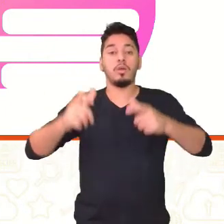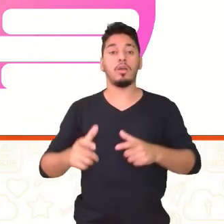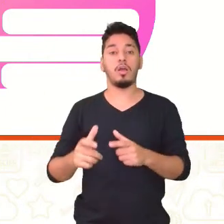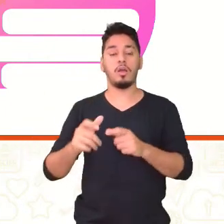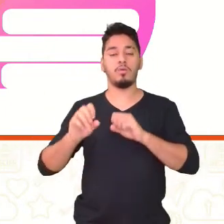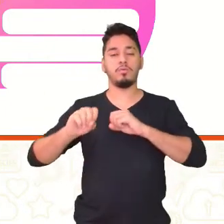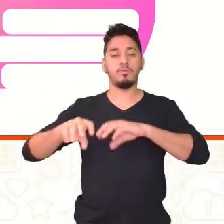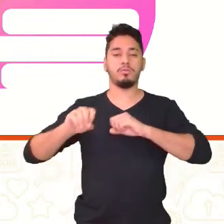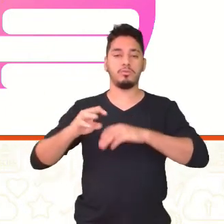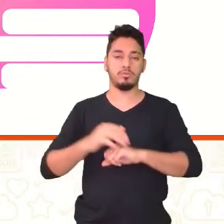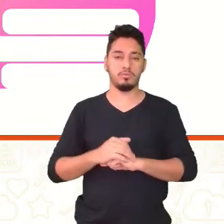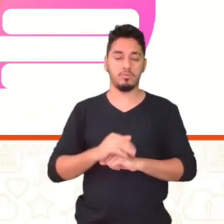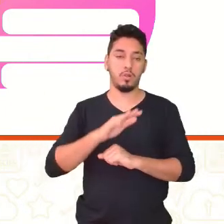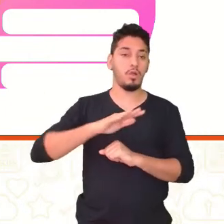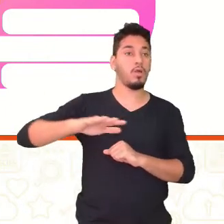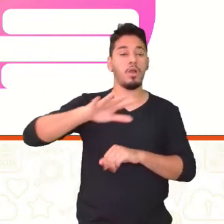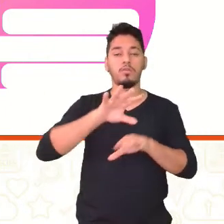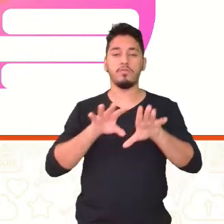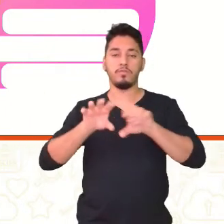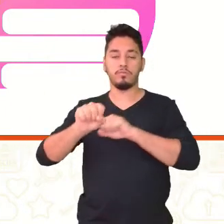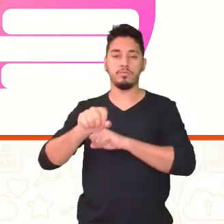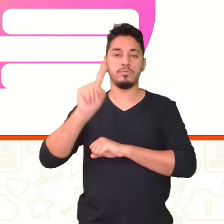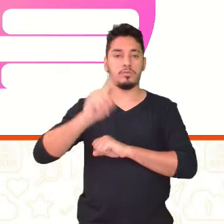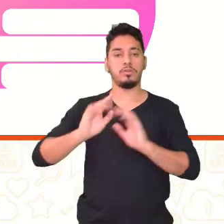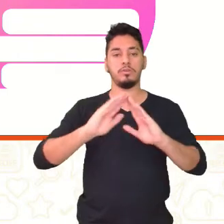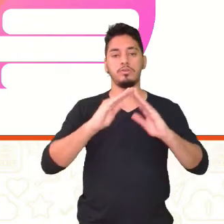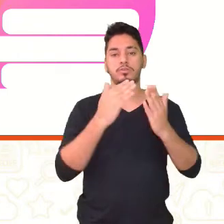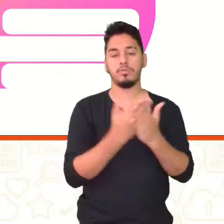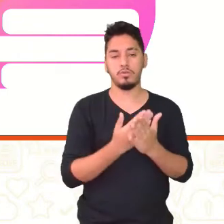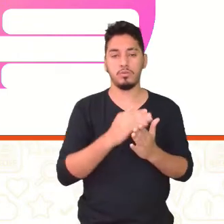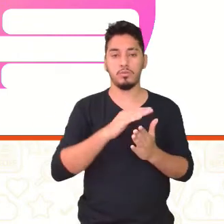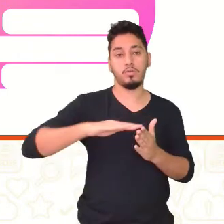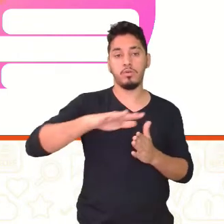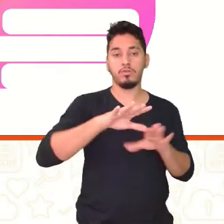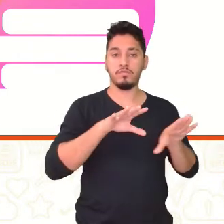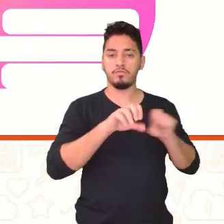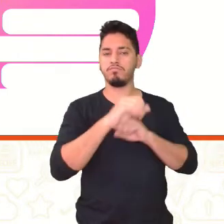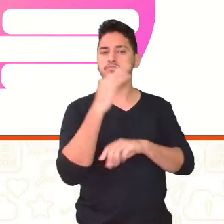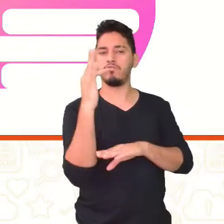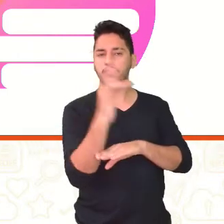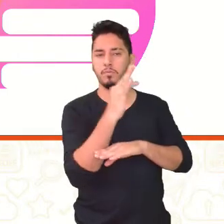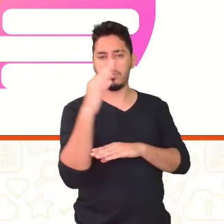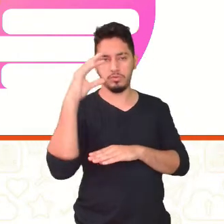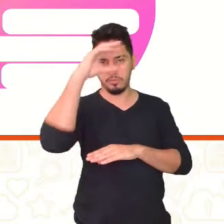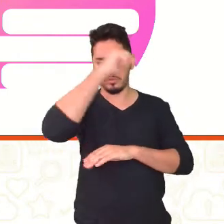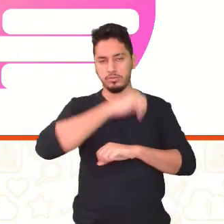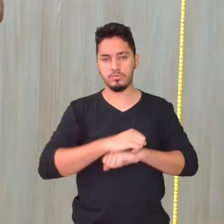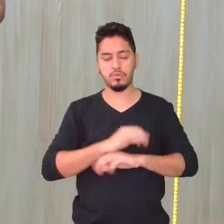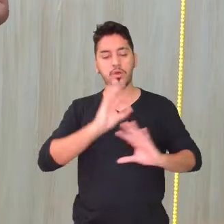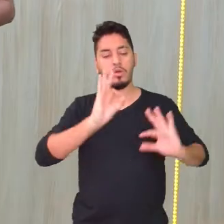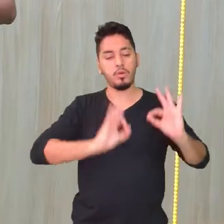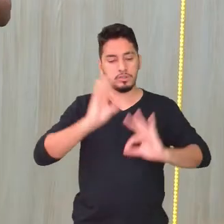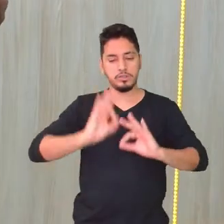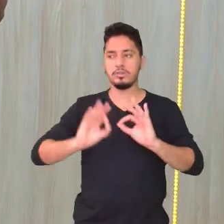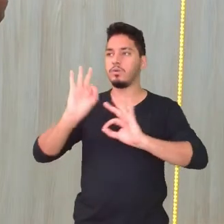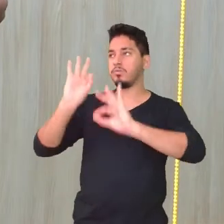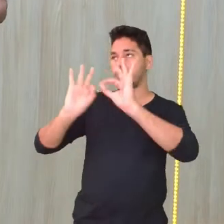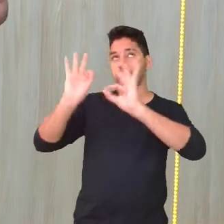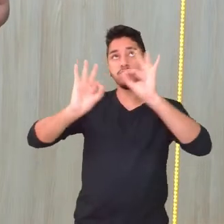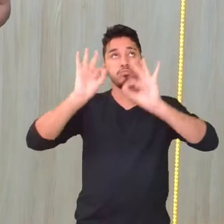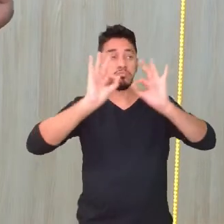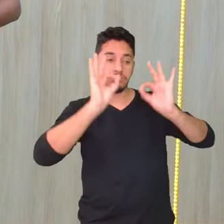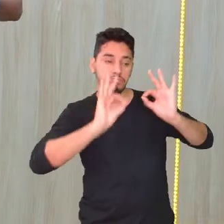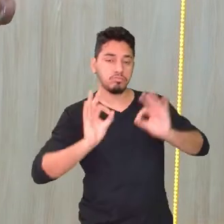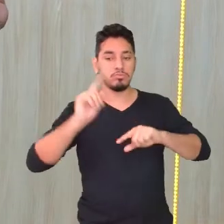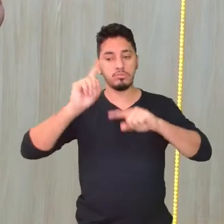esse ambiente de formação, que é a escola enquanto ambiente formal de aprendizagem. Então, a organização do lugar, a